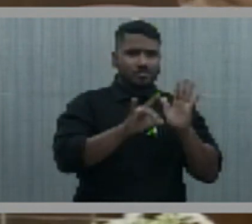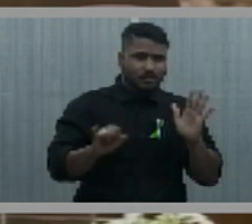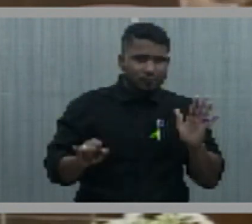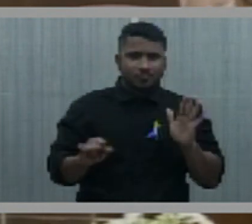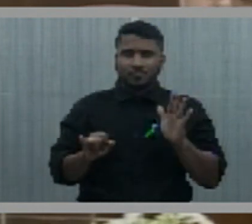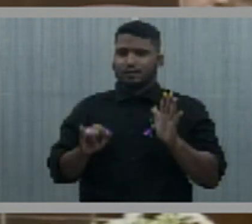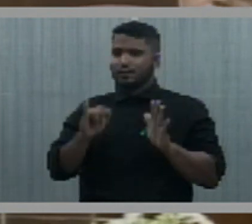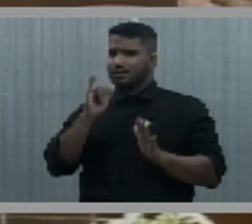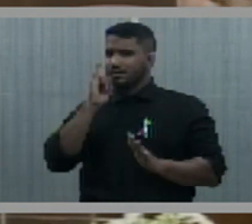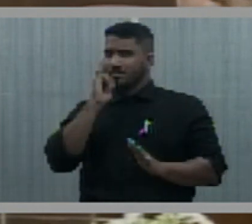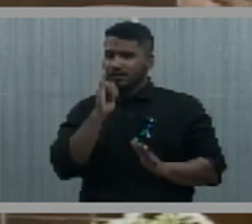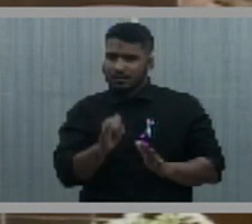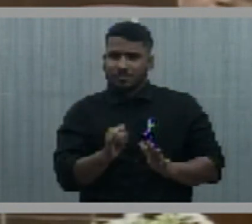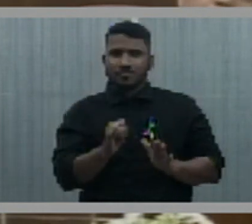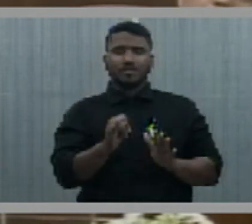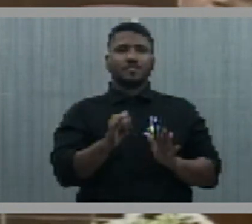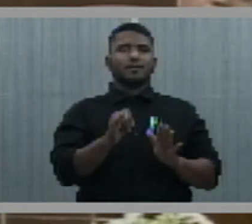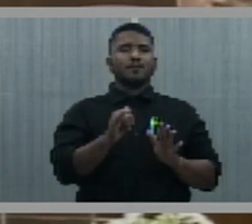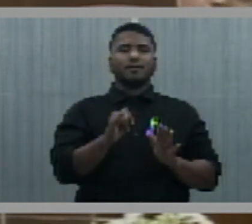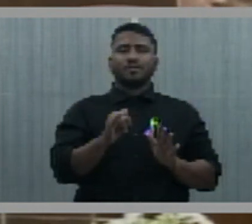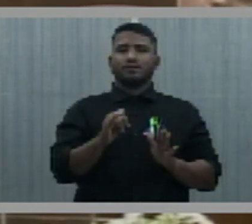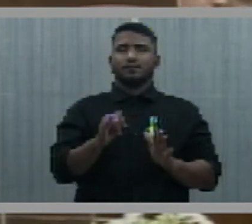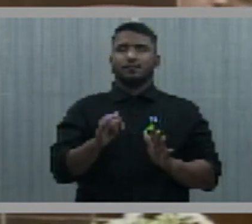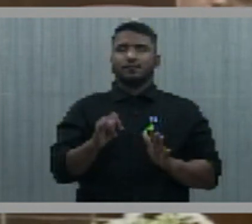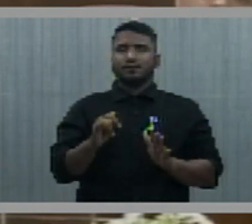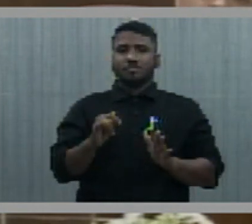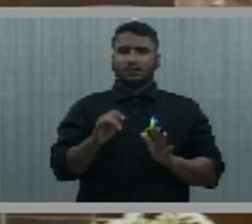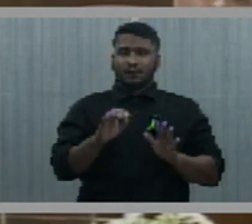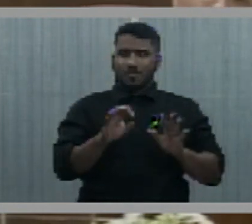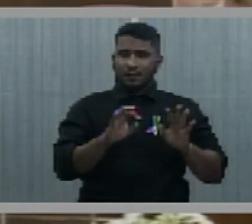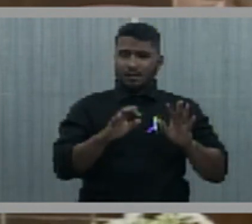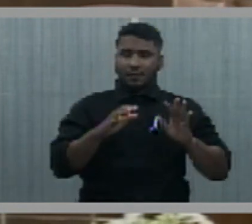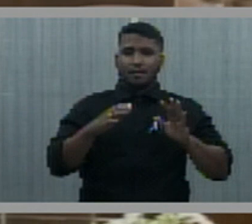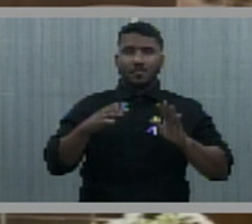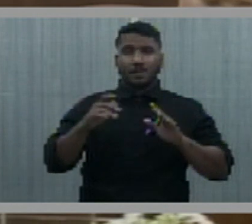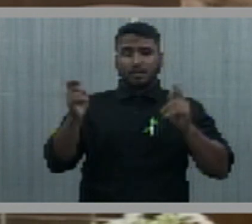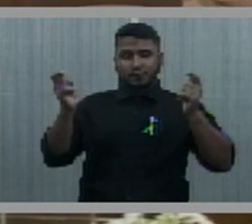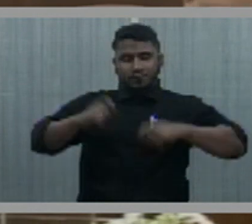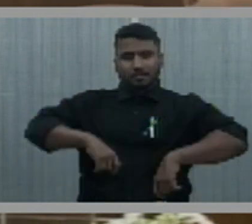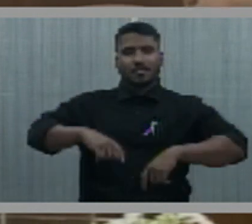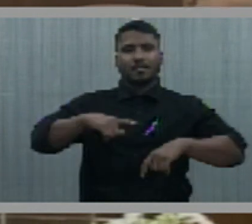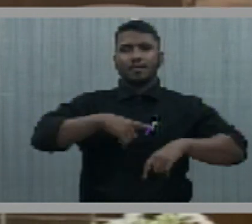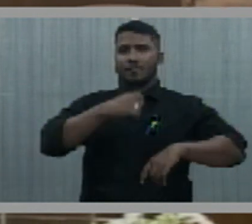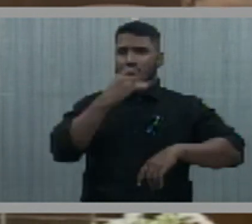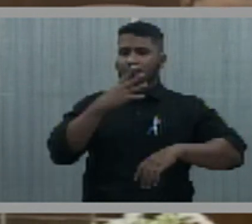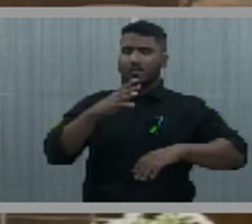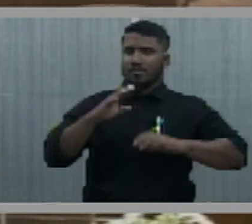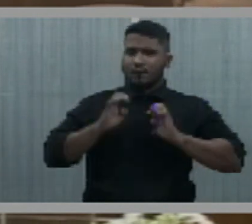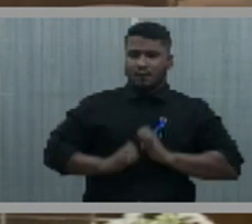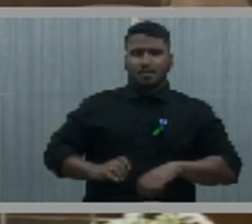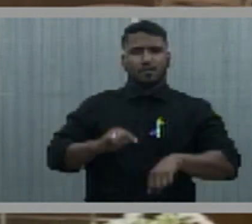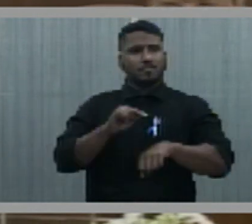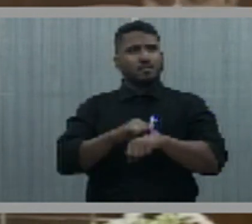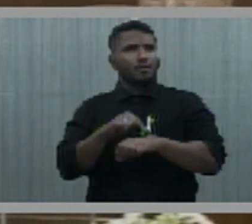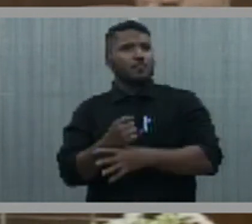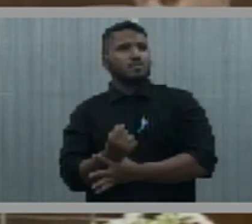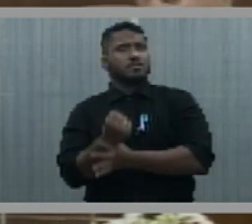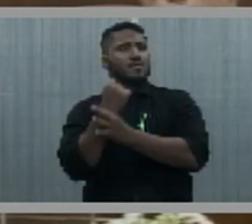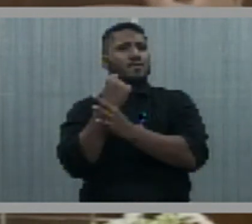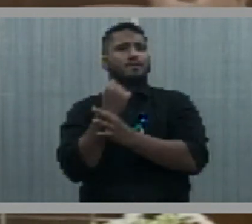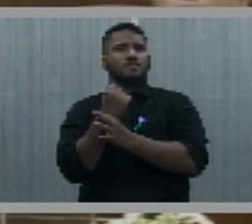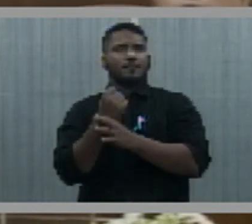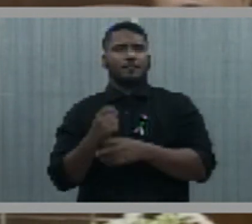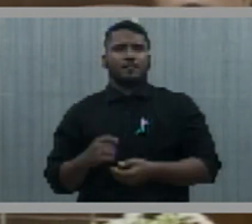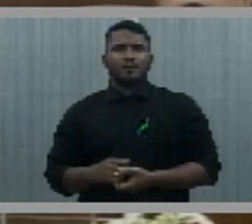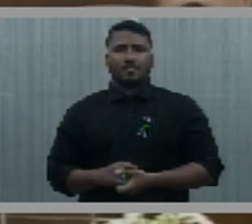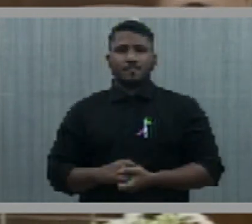por meio de alvarás e outros meios, a ordem, o sossego, a disciplina urbana, os horários, a segurança, sem os